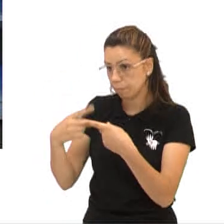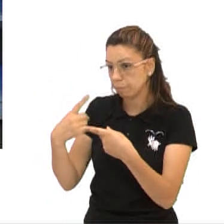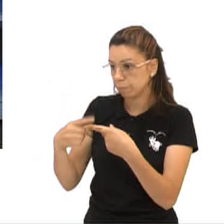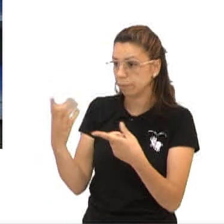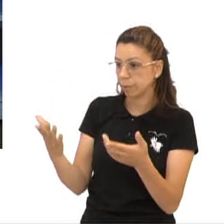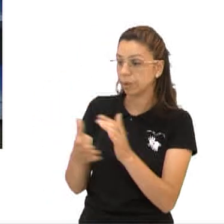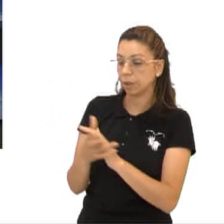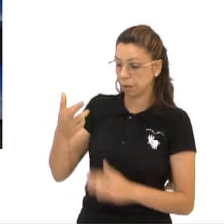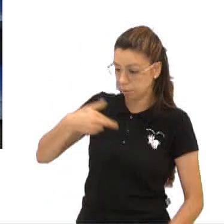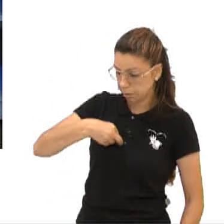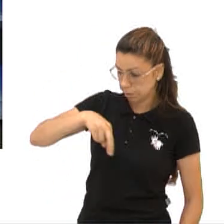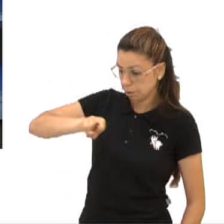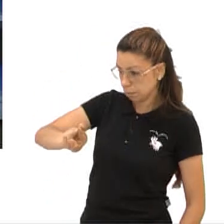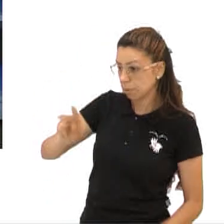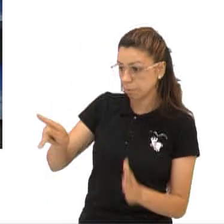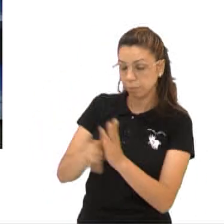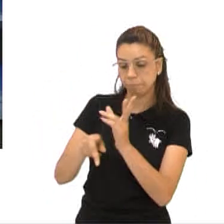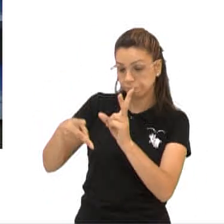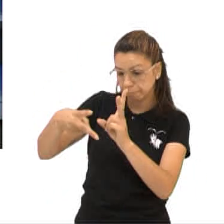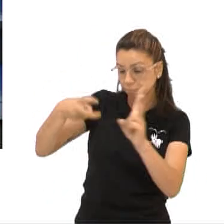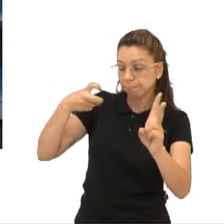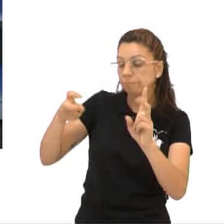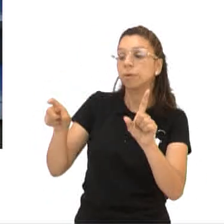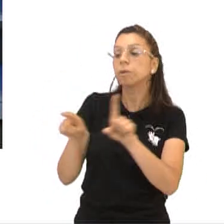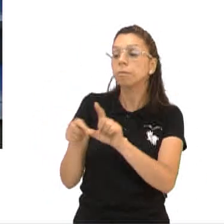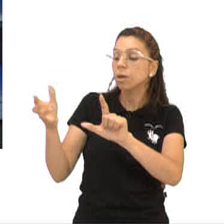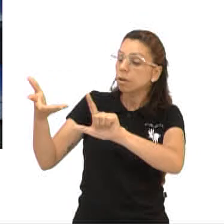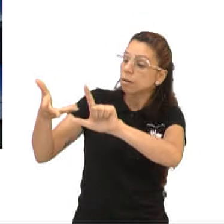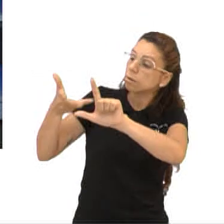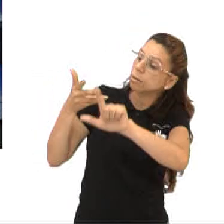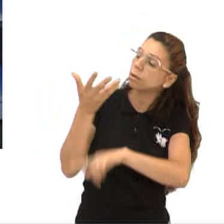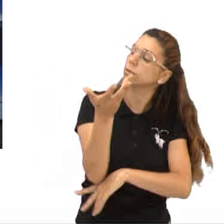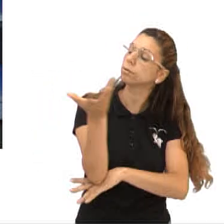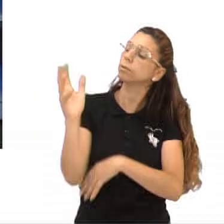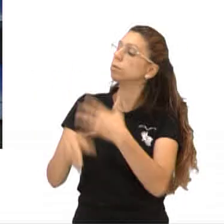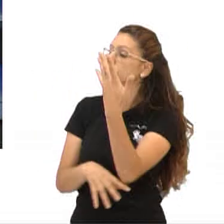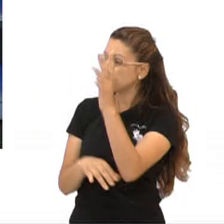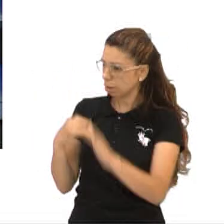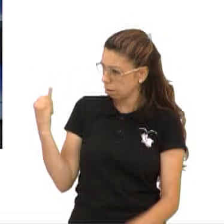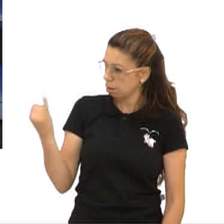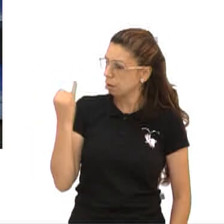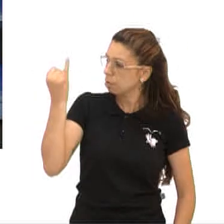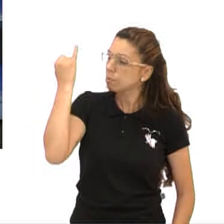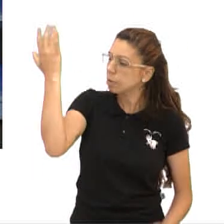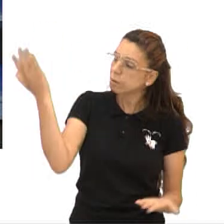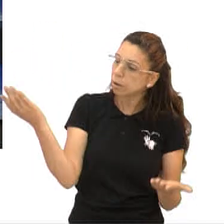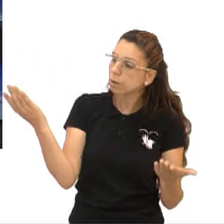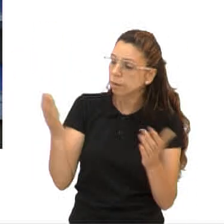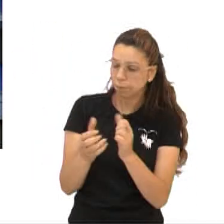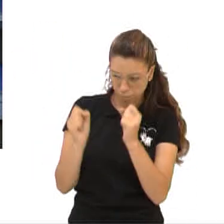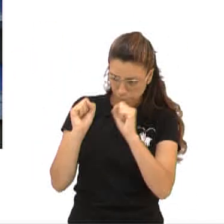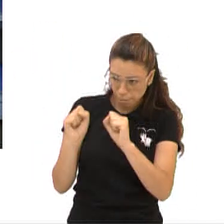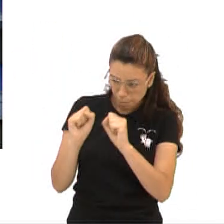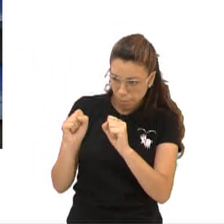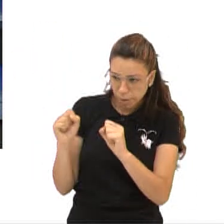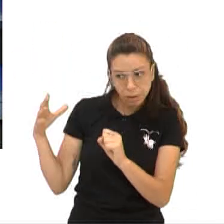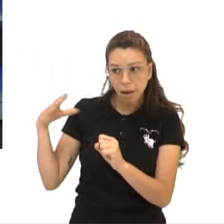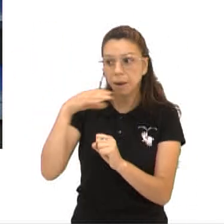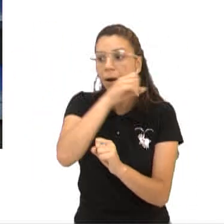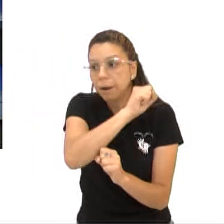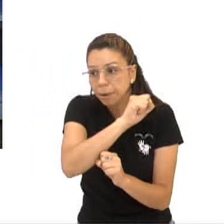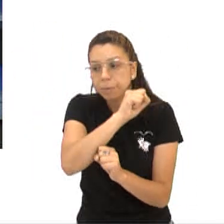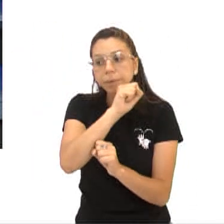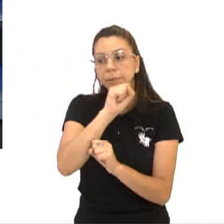com religiosidade indígena, e essa estética da natureza é fundamental para a religiosidade indígena. Você poderia, rapidamente, para